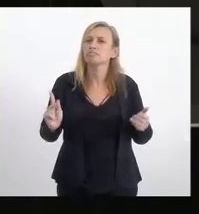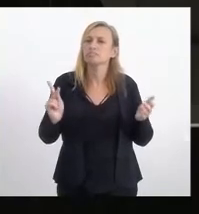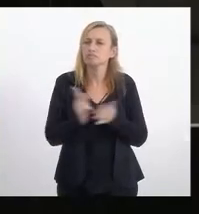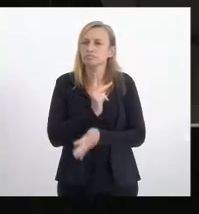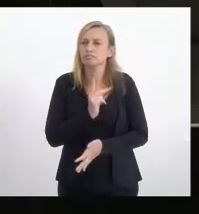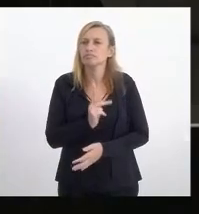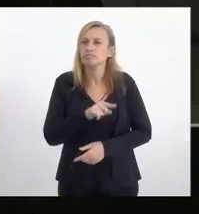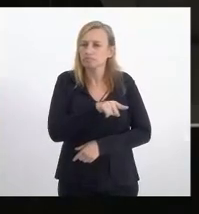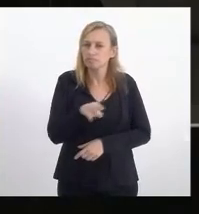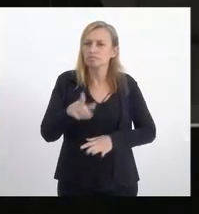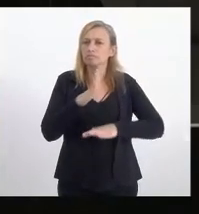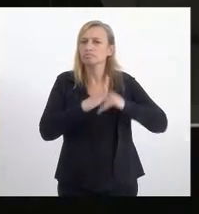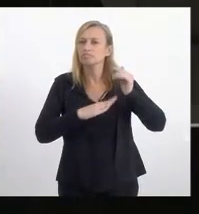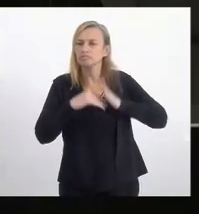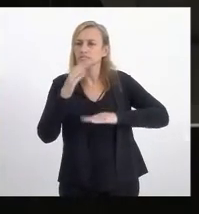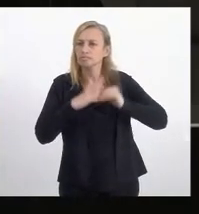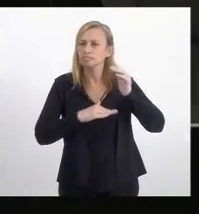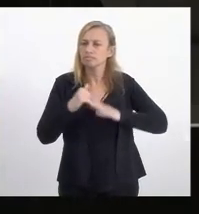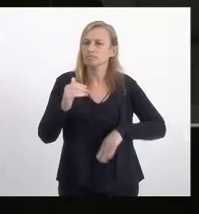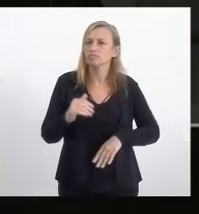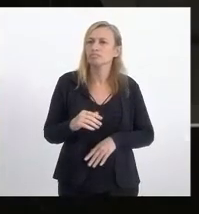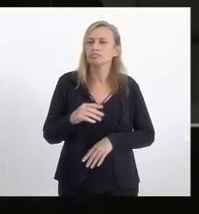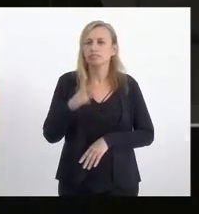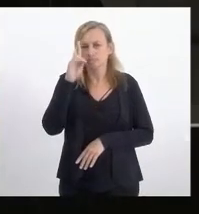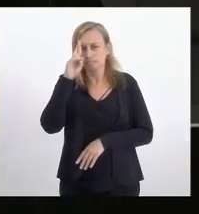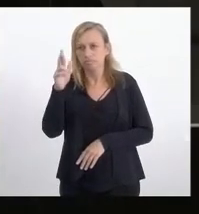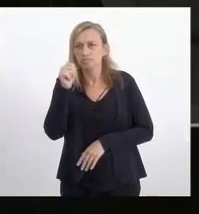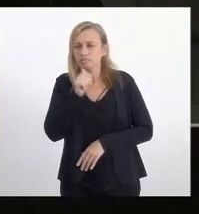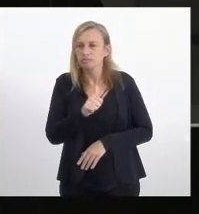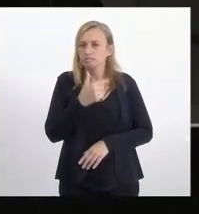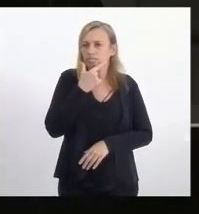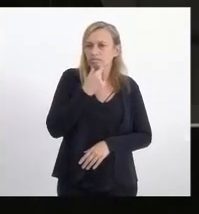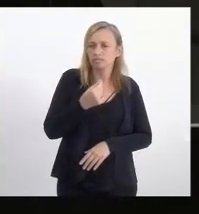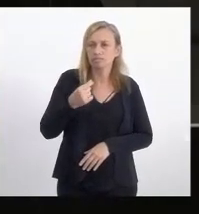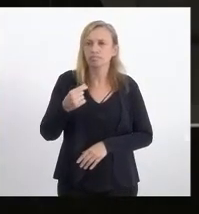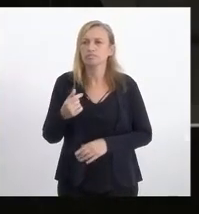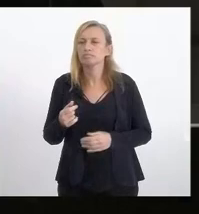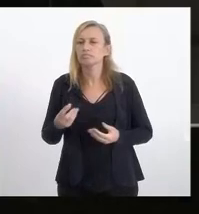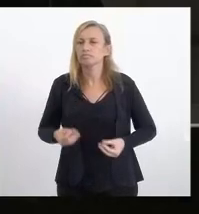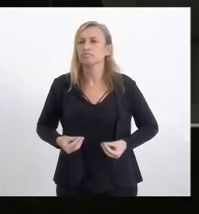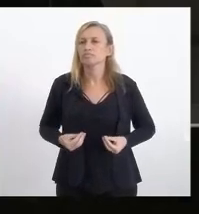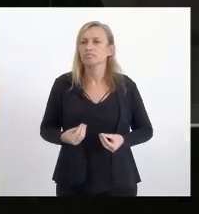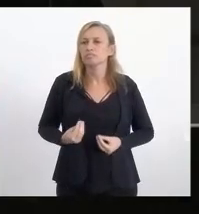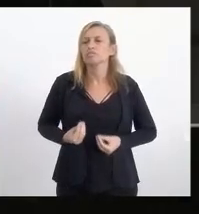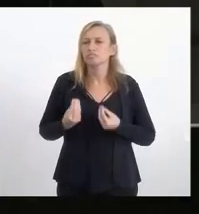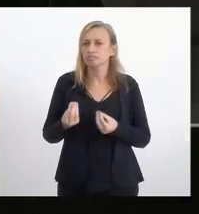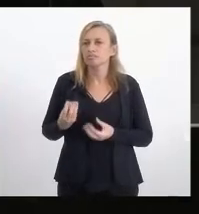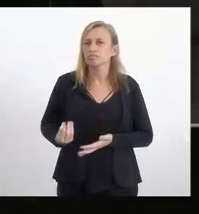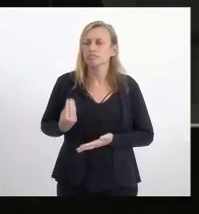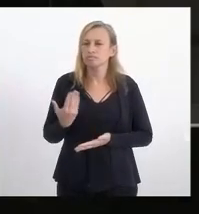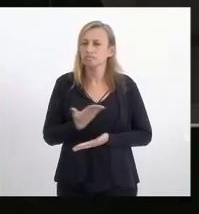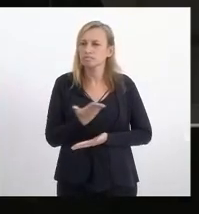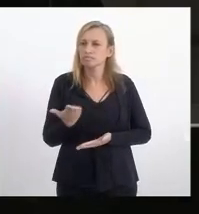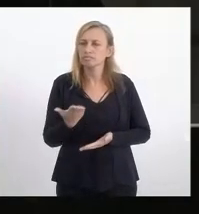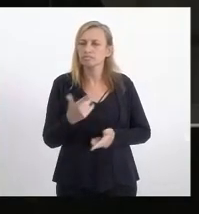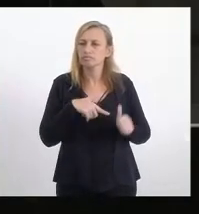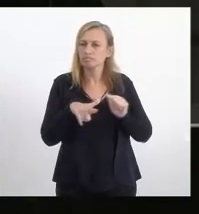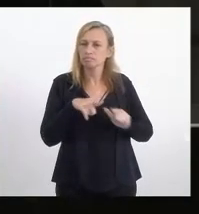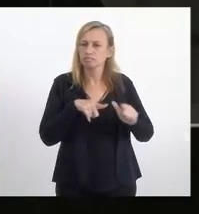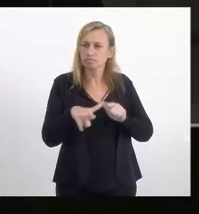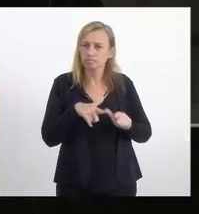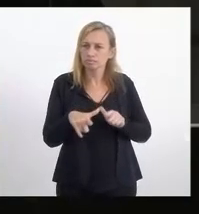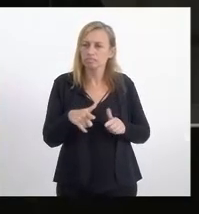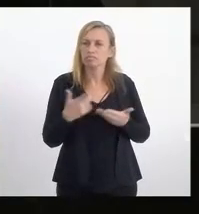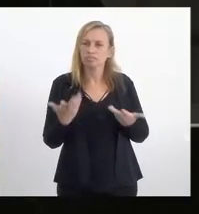para que esses profissionais para que os senhores e senhoras que tem dado a vida de vocês no serviço